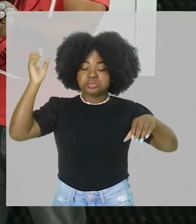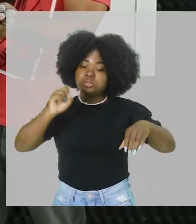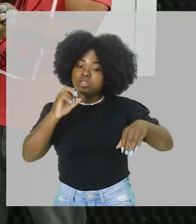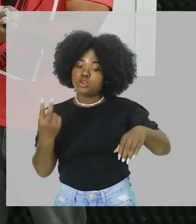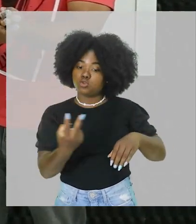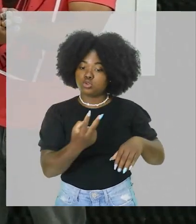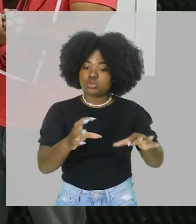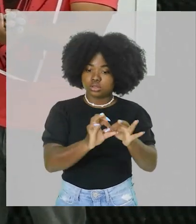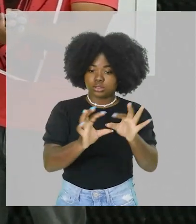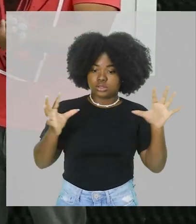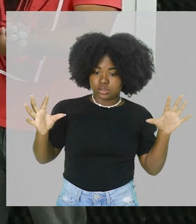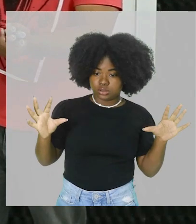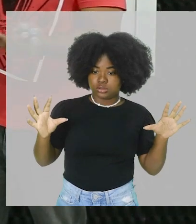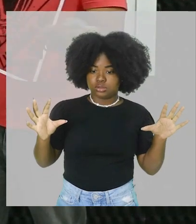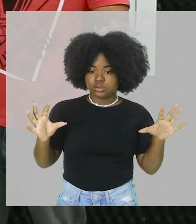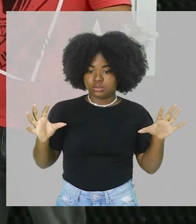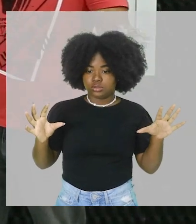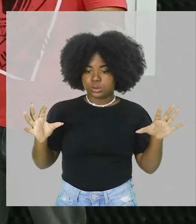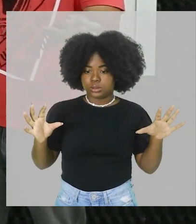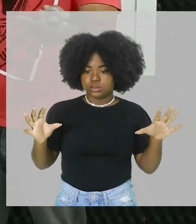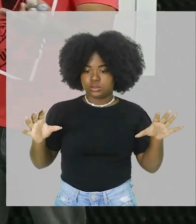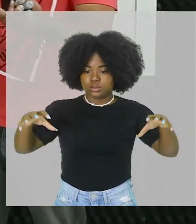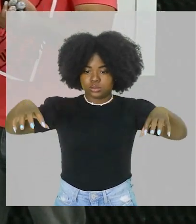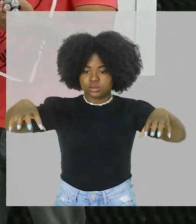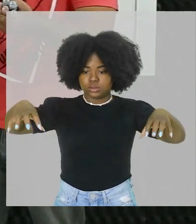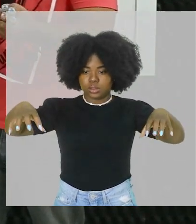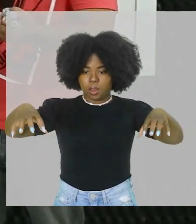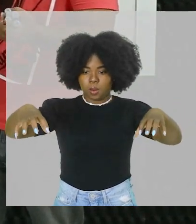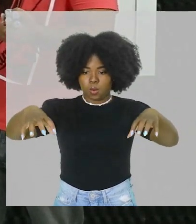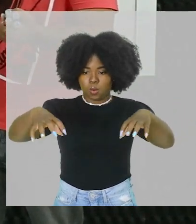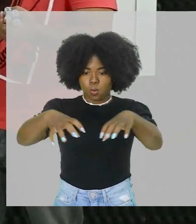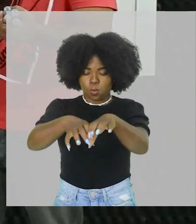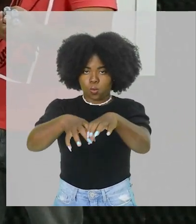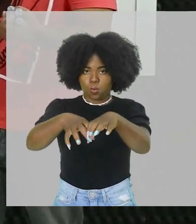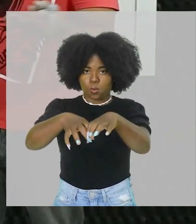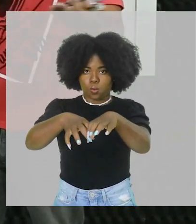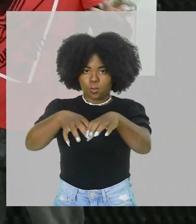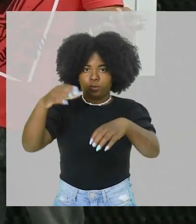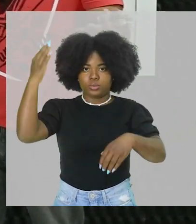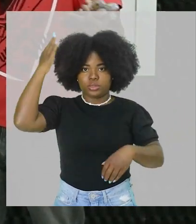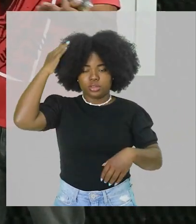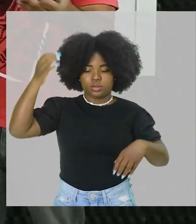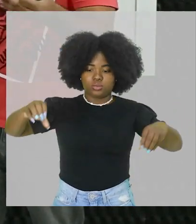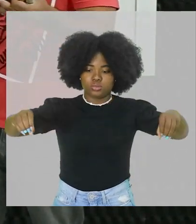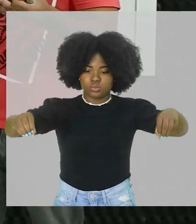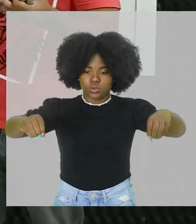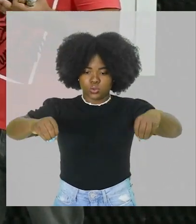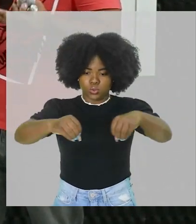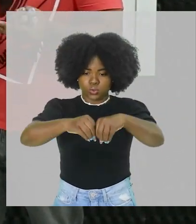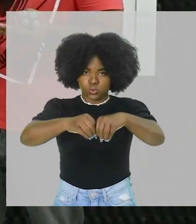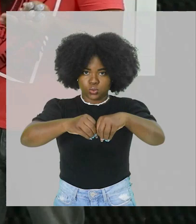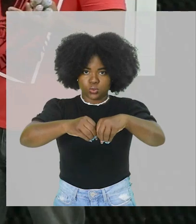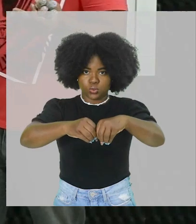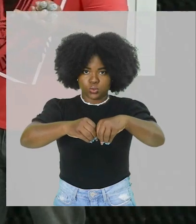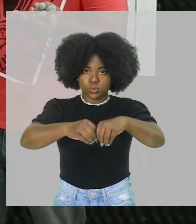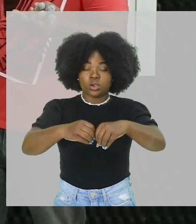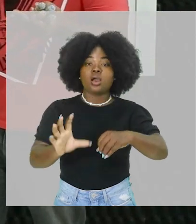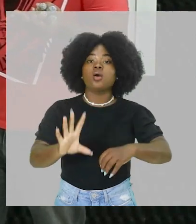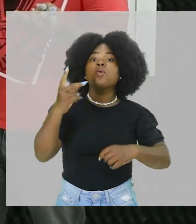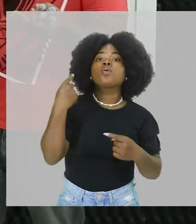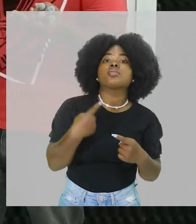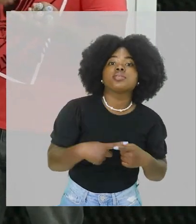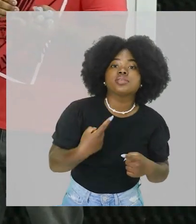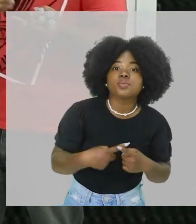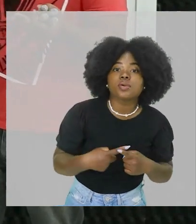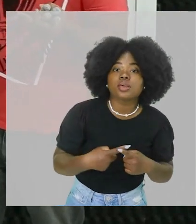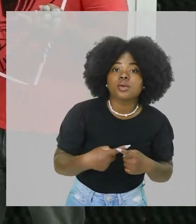dois irão se atrair mutuamente. Então eles irão um de encontro ao outro, certo? Isso acontece por quê? Porque tem uma